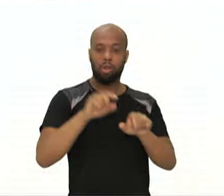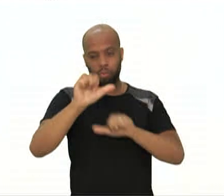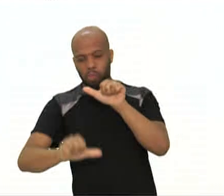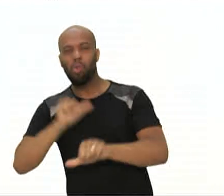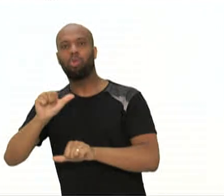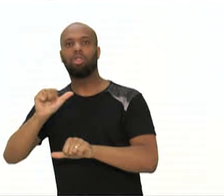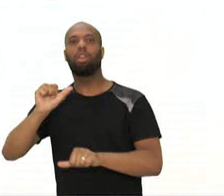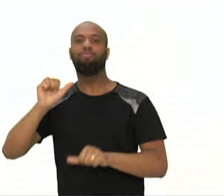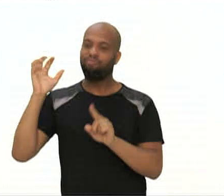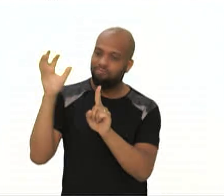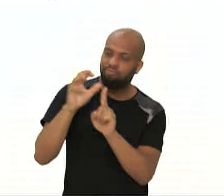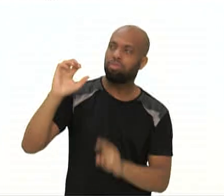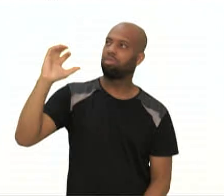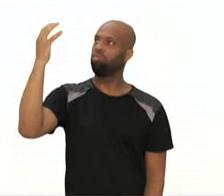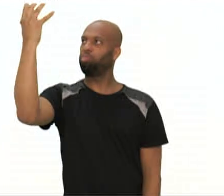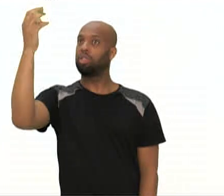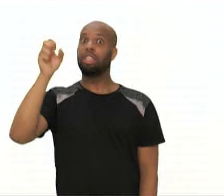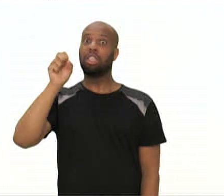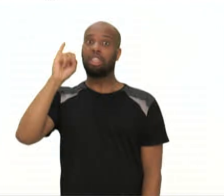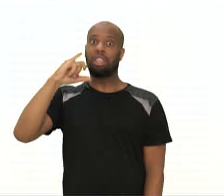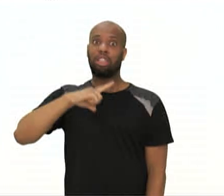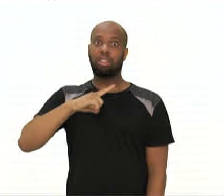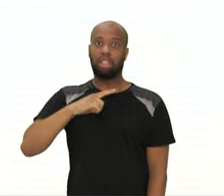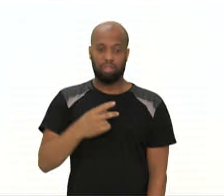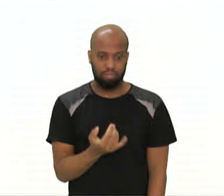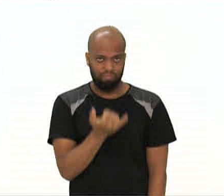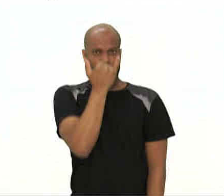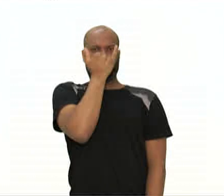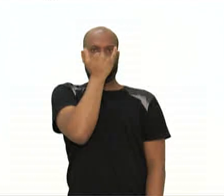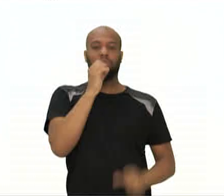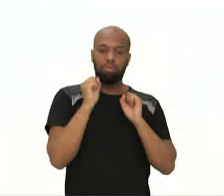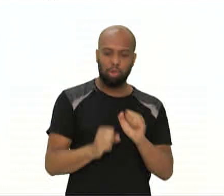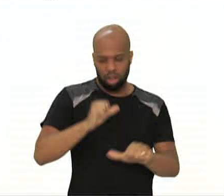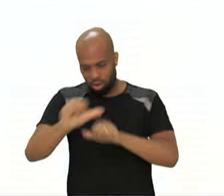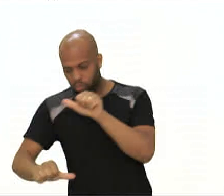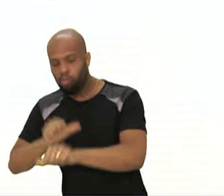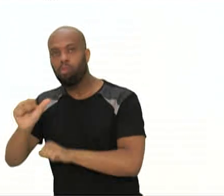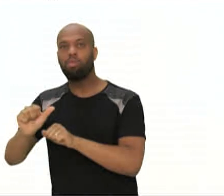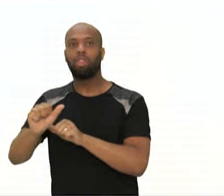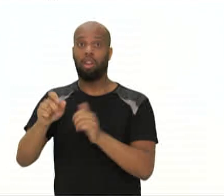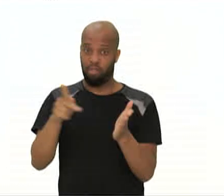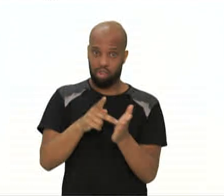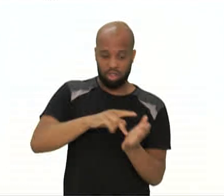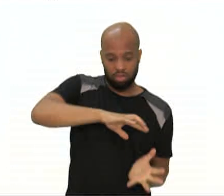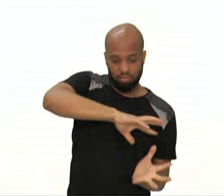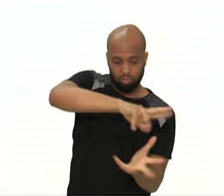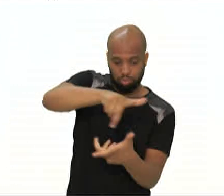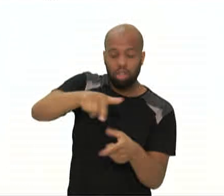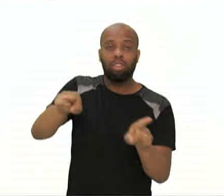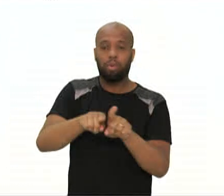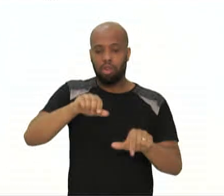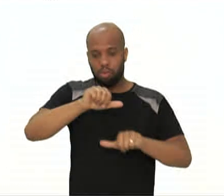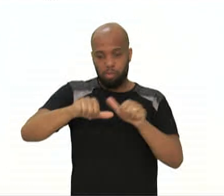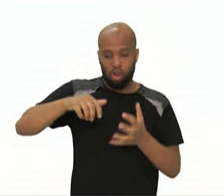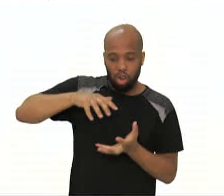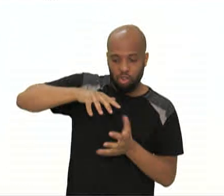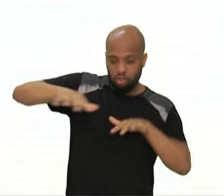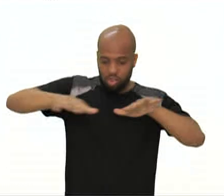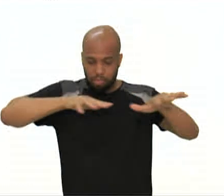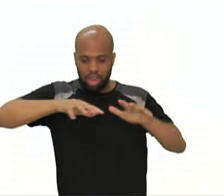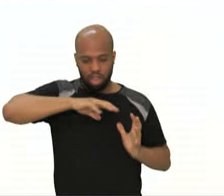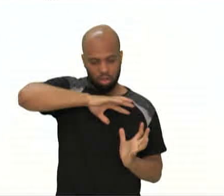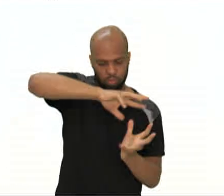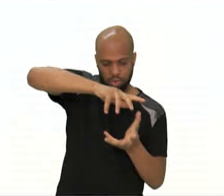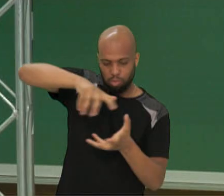na Terra. Impactos de grandes proporções podem modificar profundamente a biosfera e o movimento orbital da Terra.